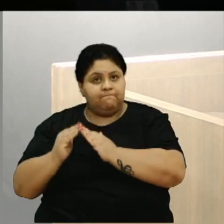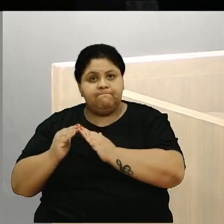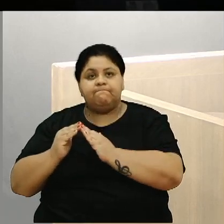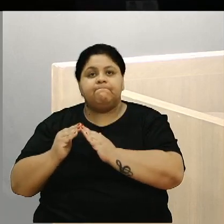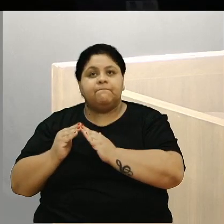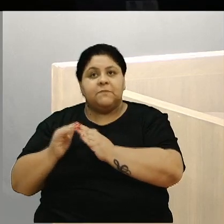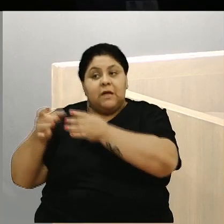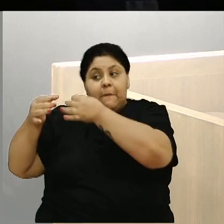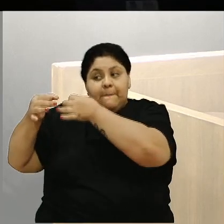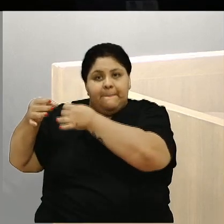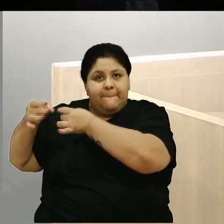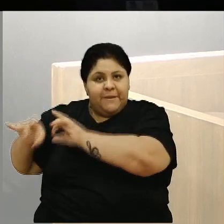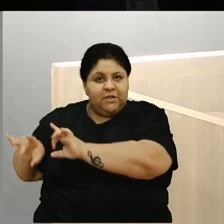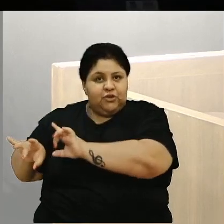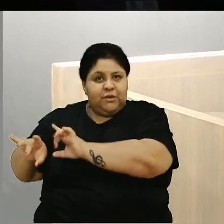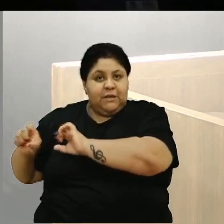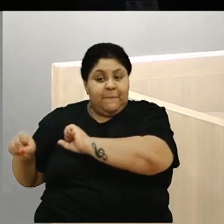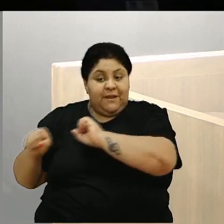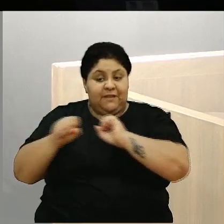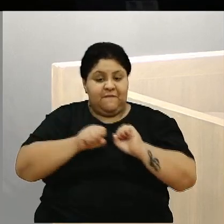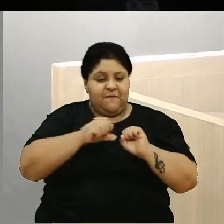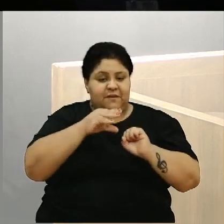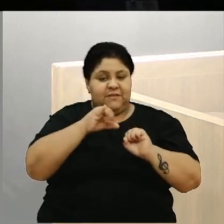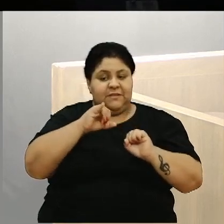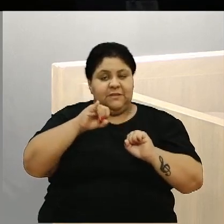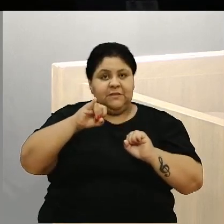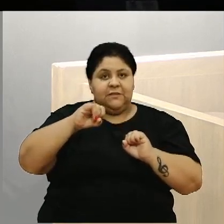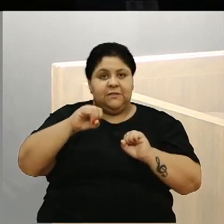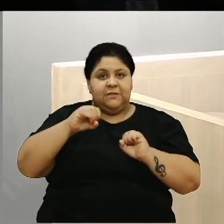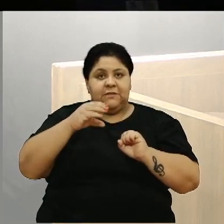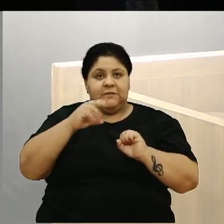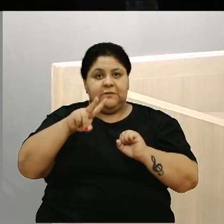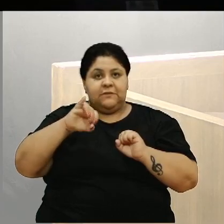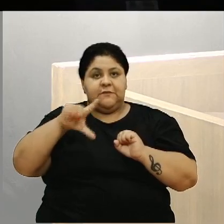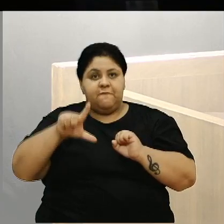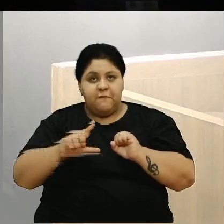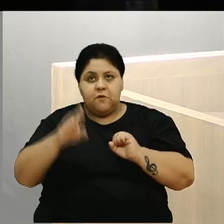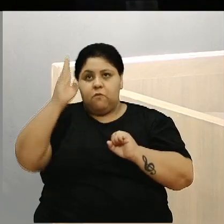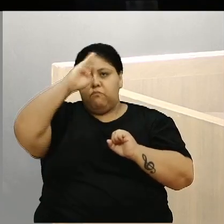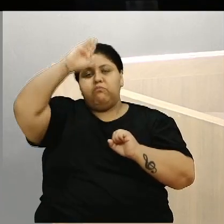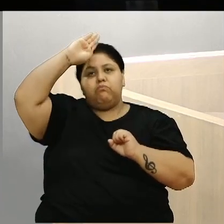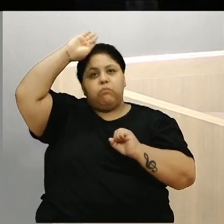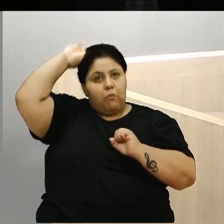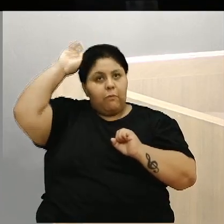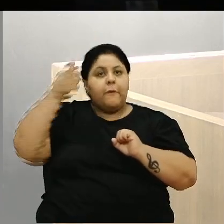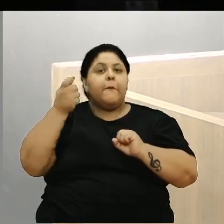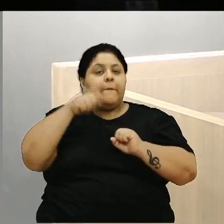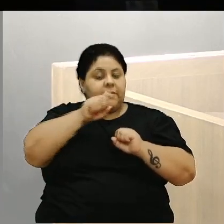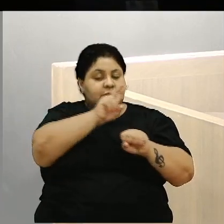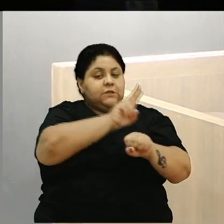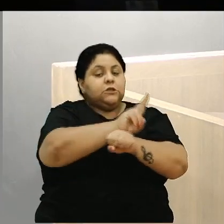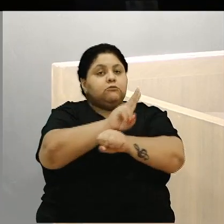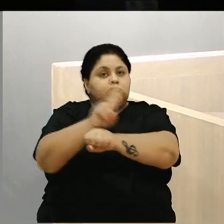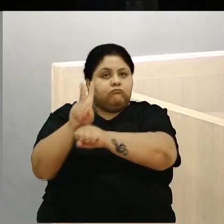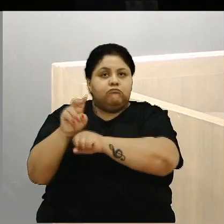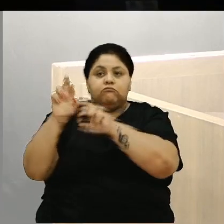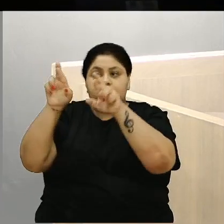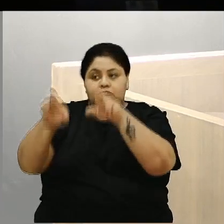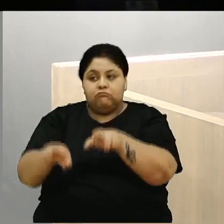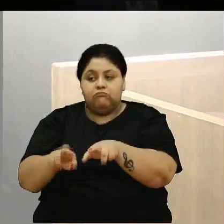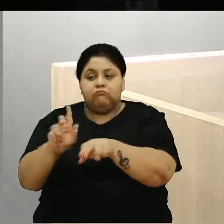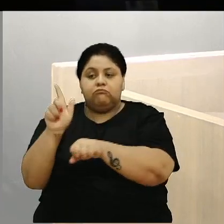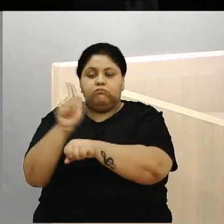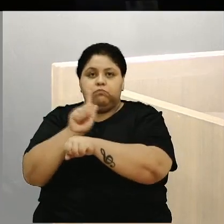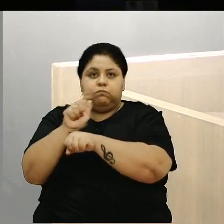condenadas pela Defesa Civil, pelos bombeiros. Então, é uma região que inspira muitos cuidados ainda, a região de